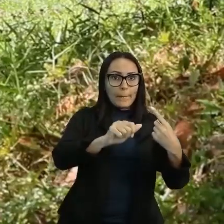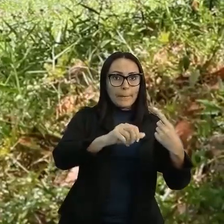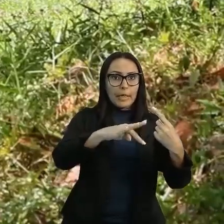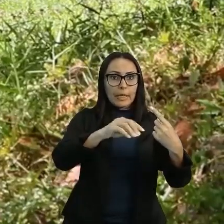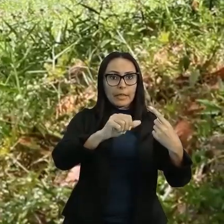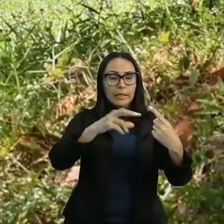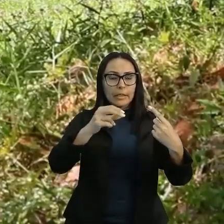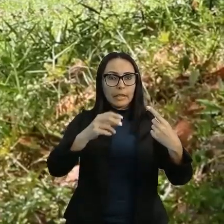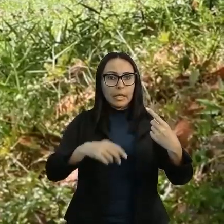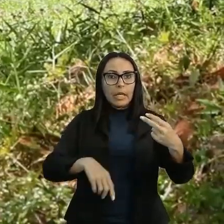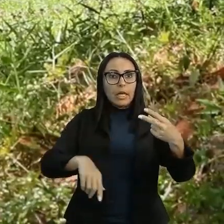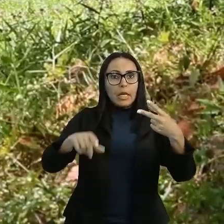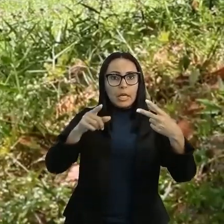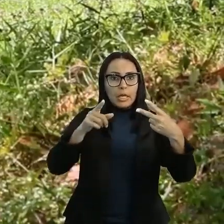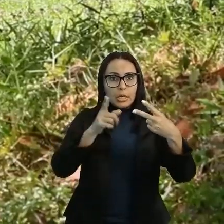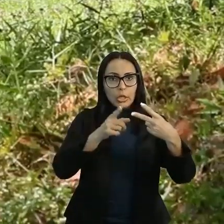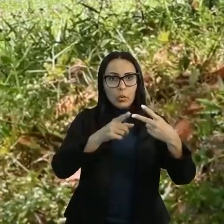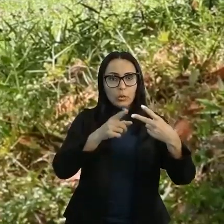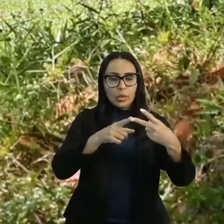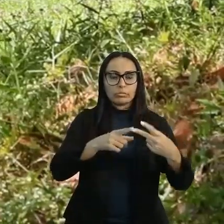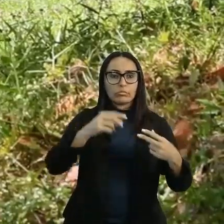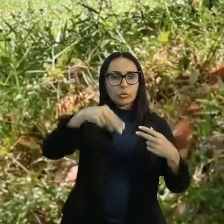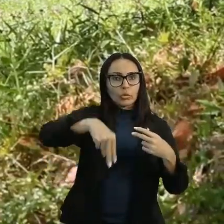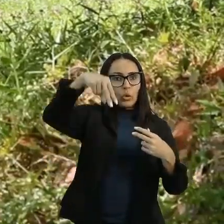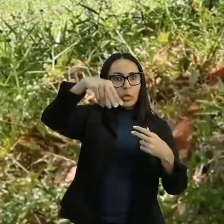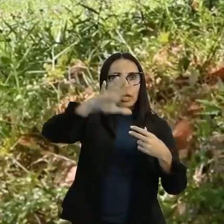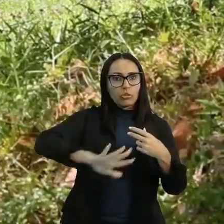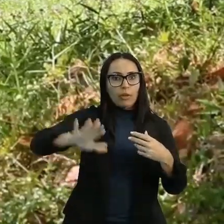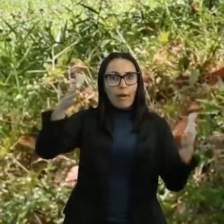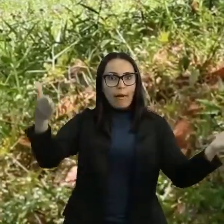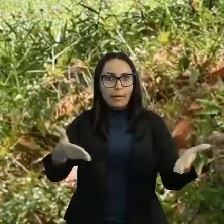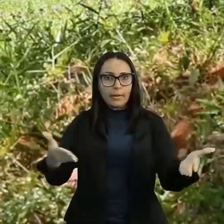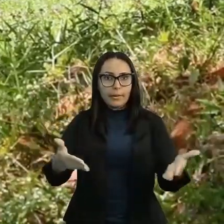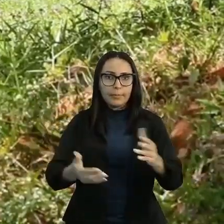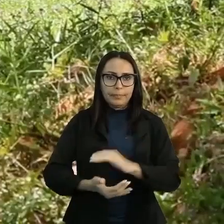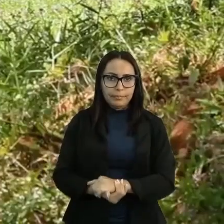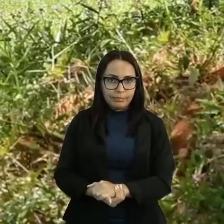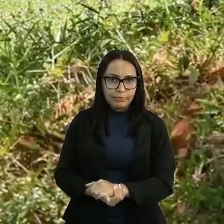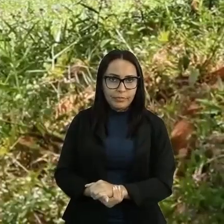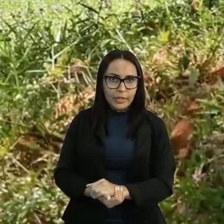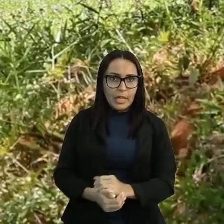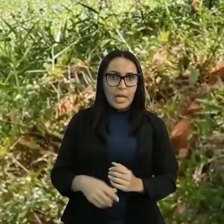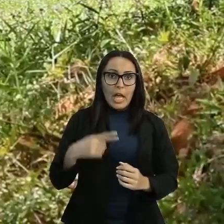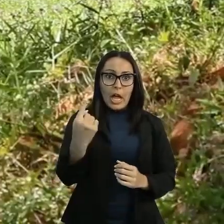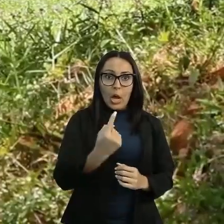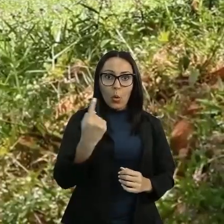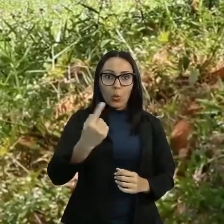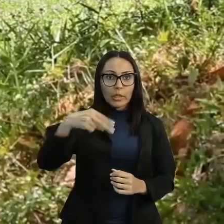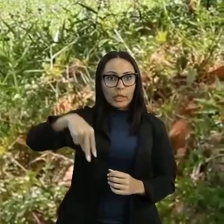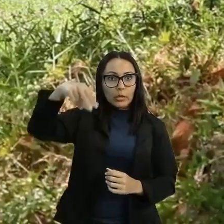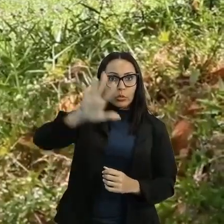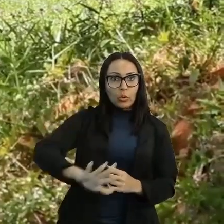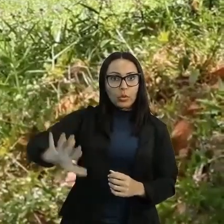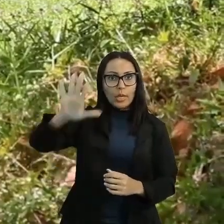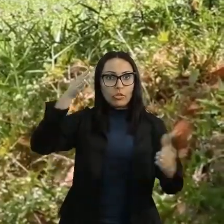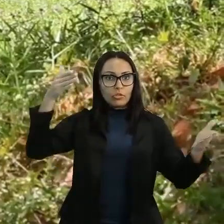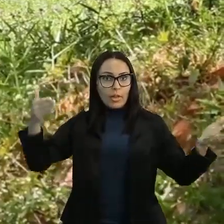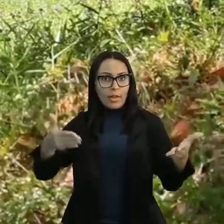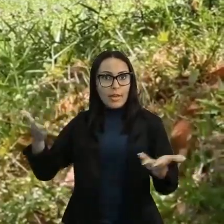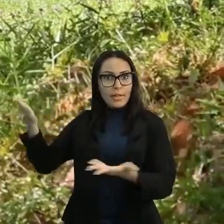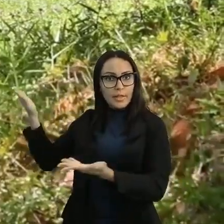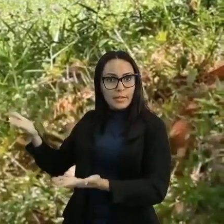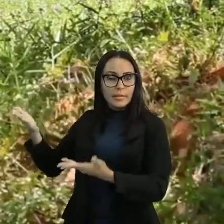período, a vida de familiar, e atingiram um nível que talvez por inclinação e por vontade própria,